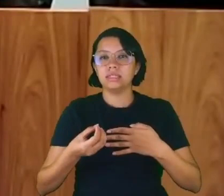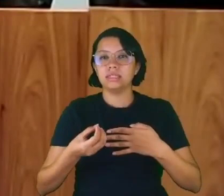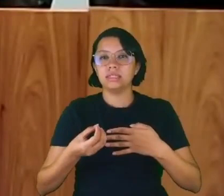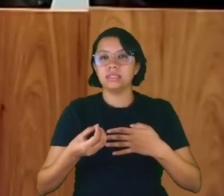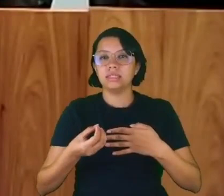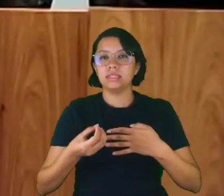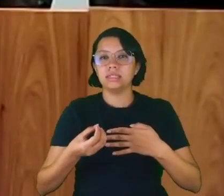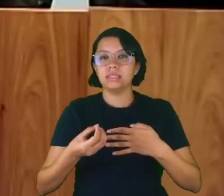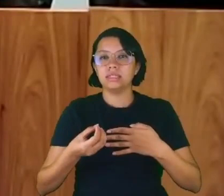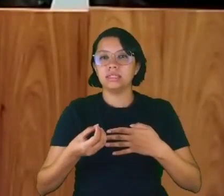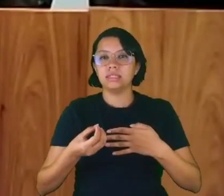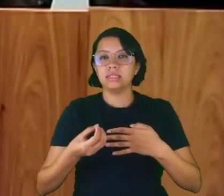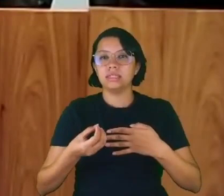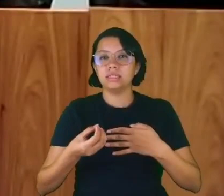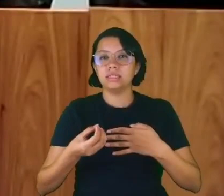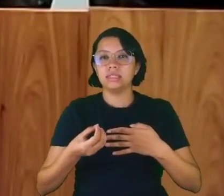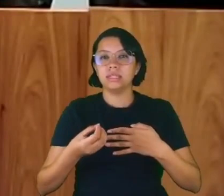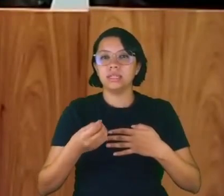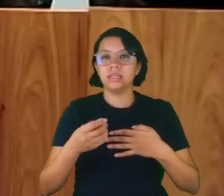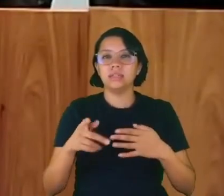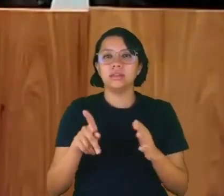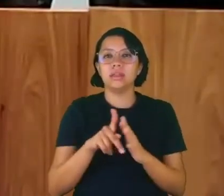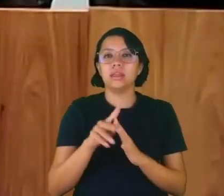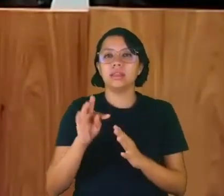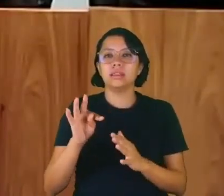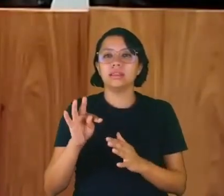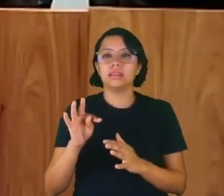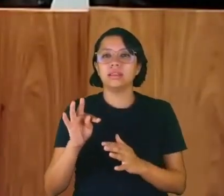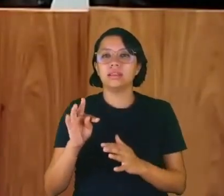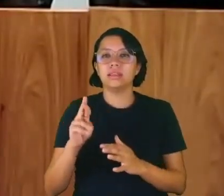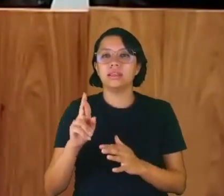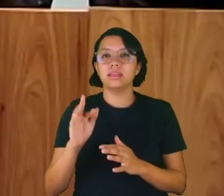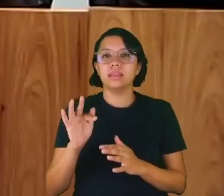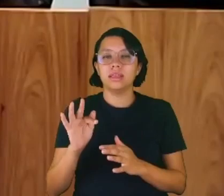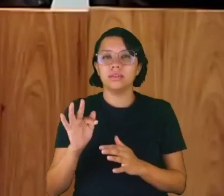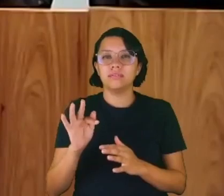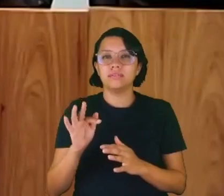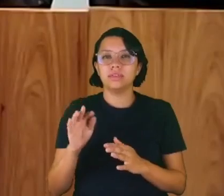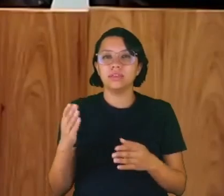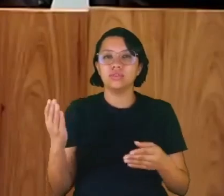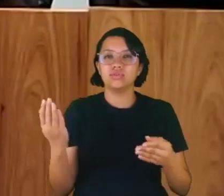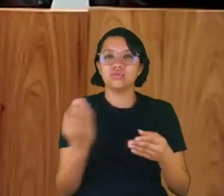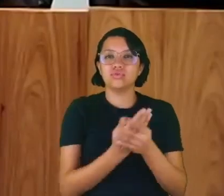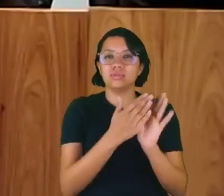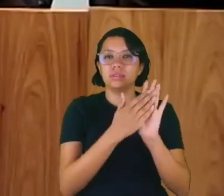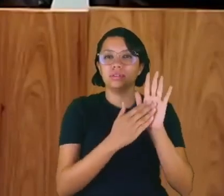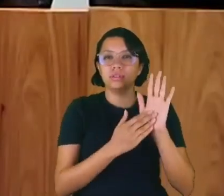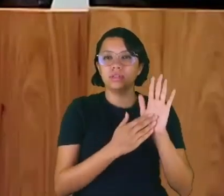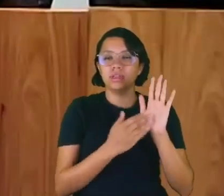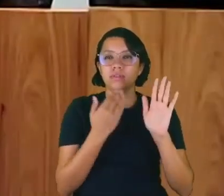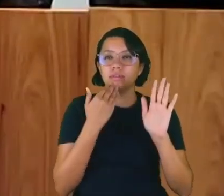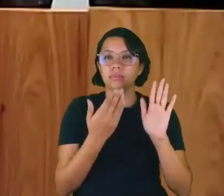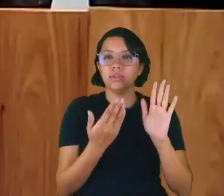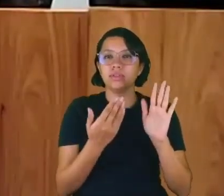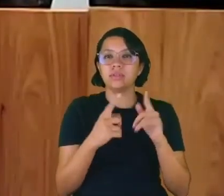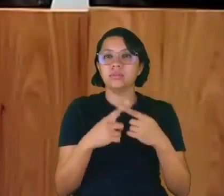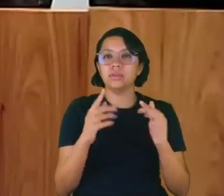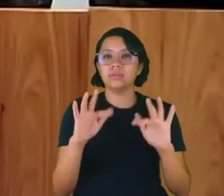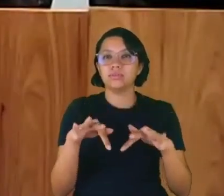desembargadora Marisa Santos balança a cabeça afirmativamente. Se ajuizava aquela demanda e ao